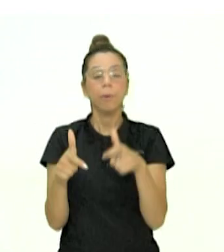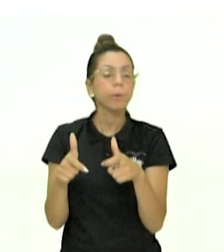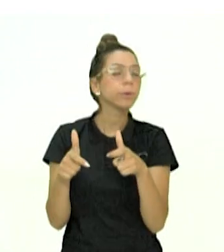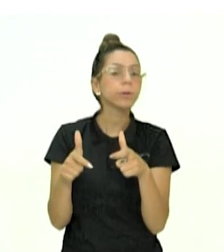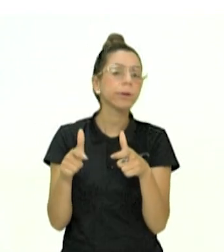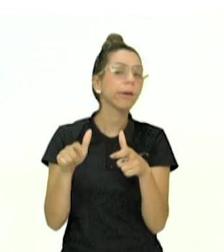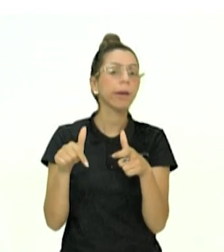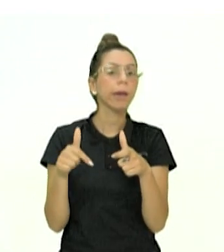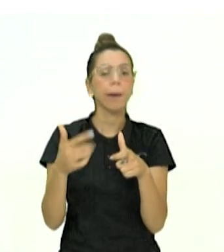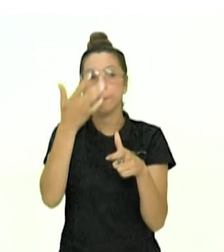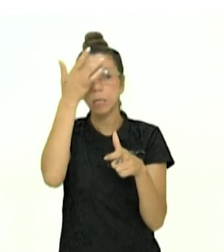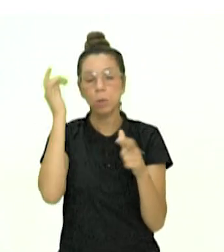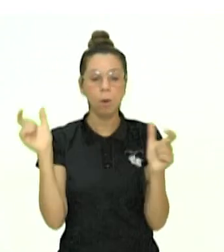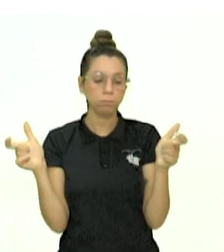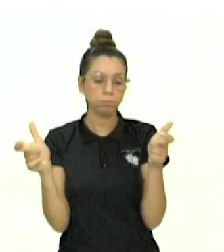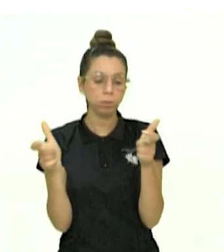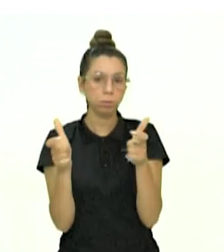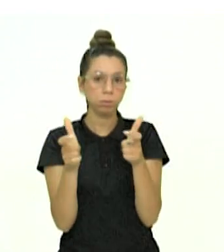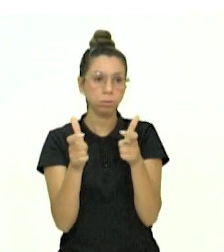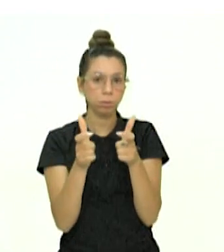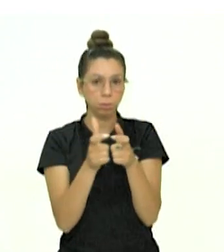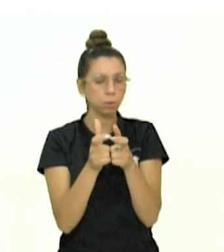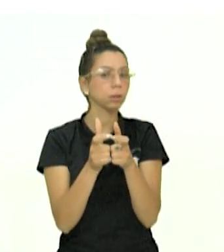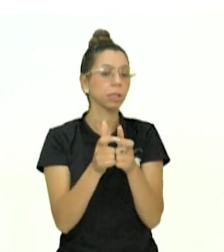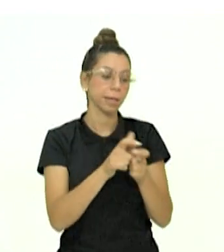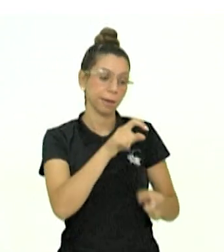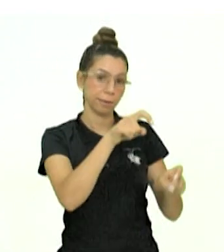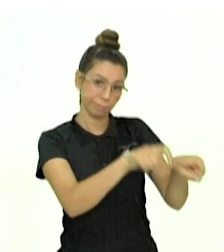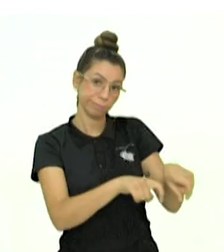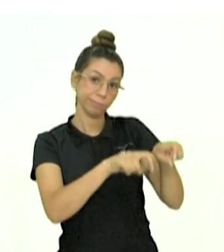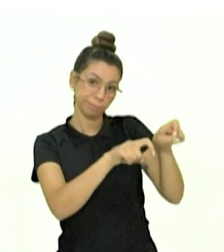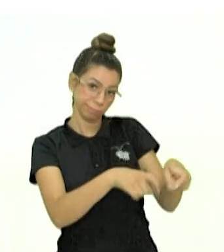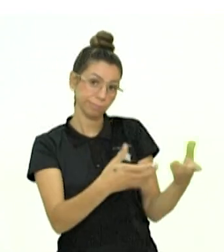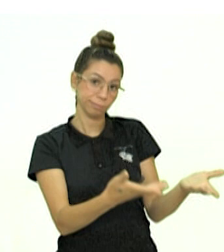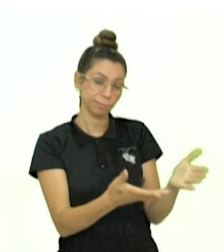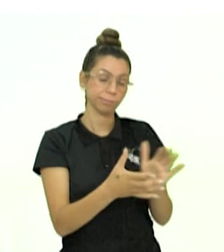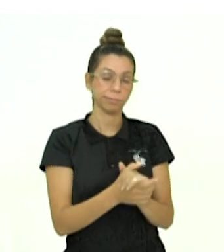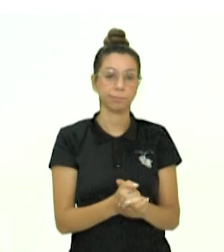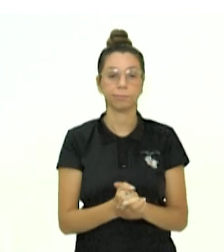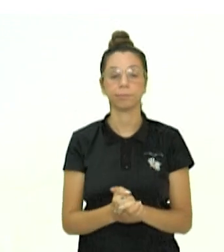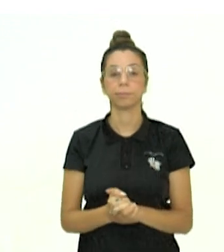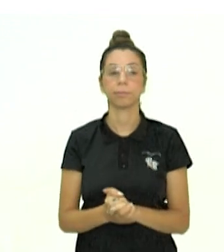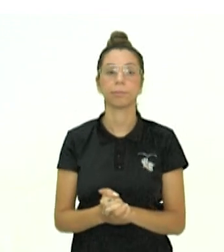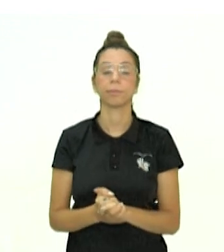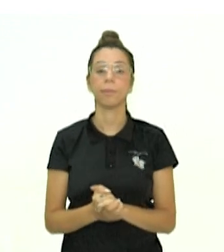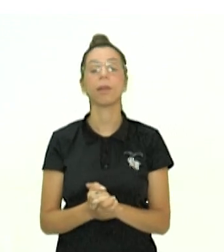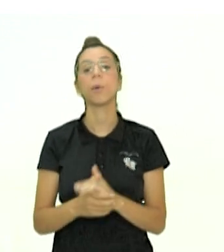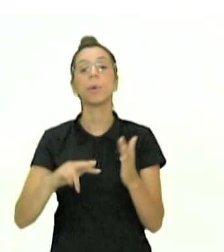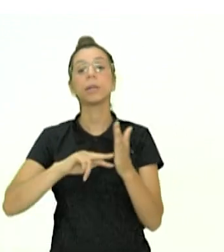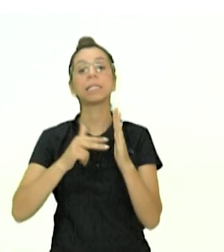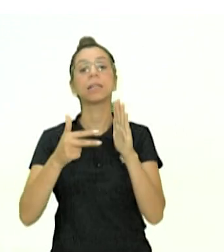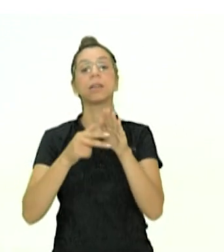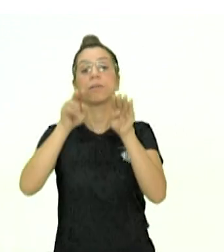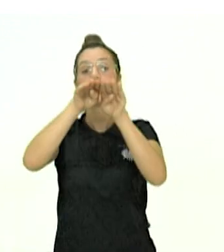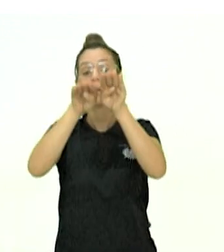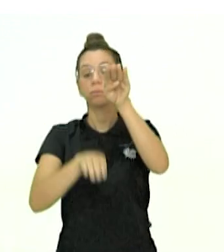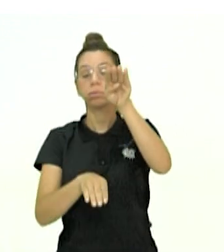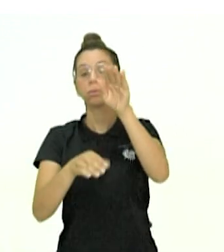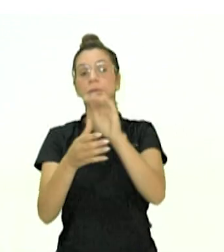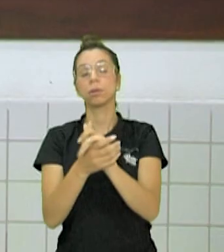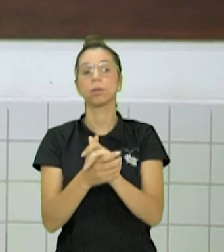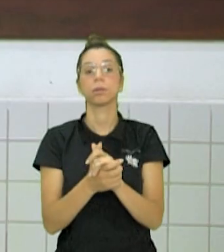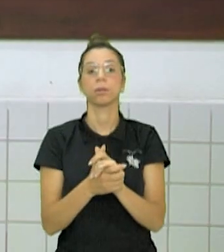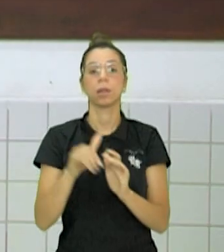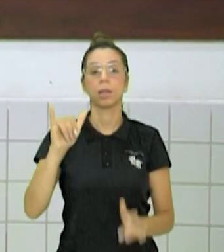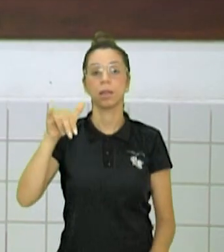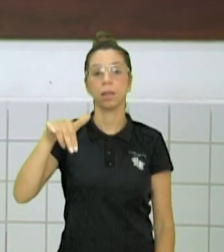populoso? In the country. Beleza? Então aqui o less indica inferioridade. Agora deixa eu formalizar para